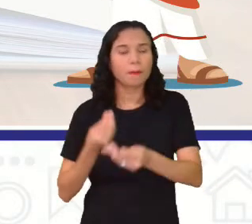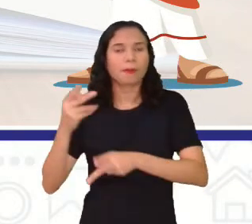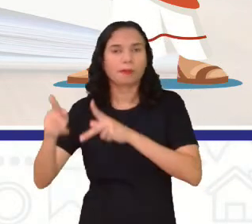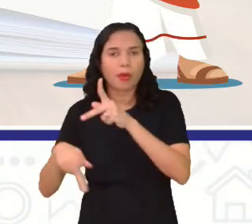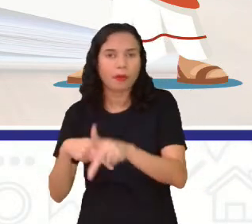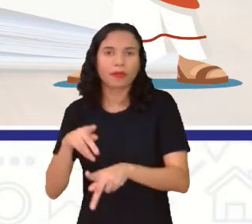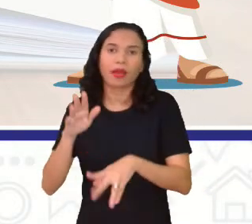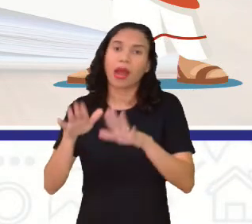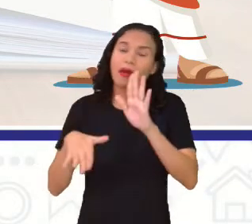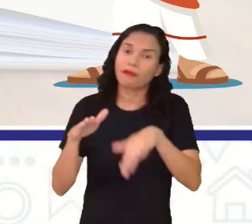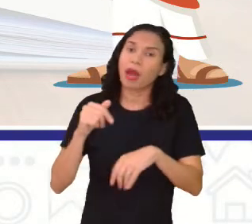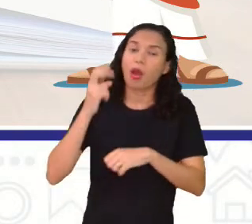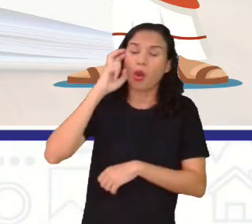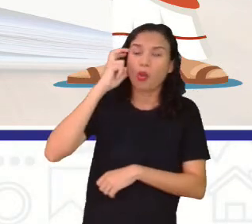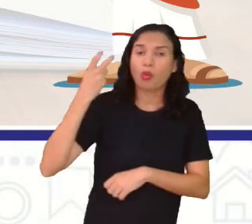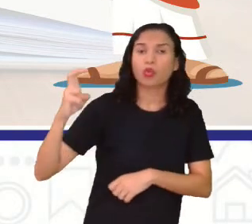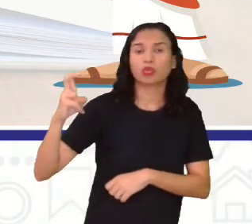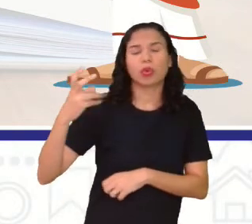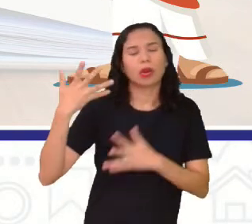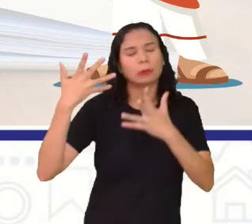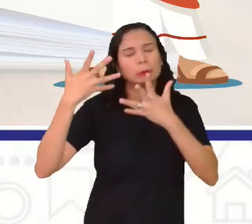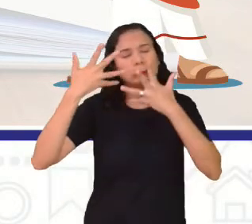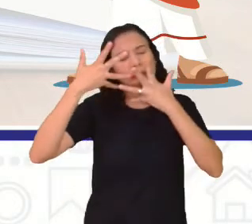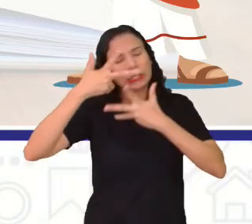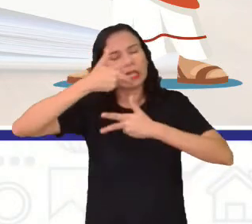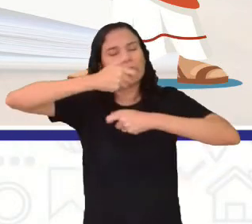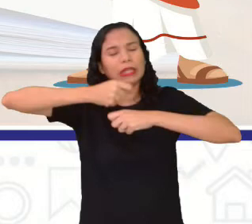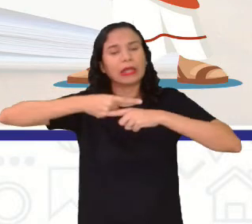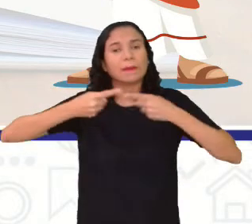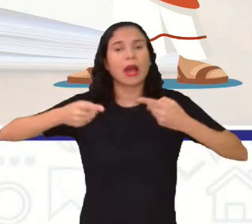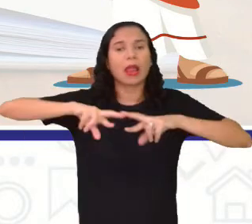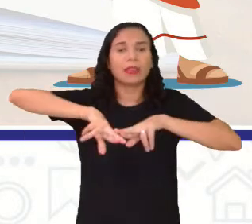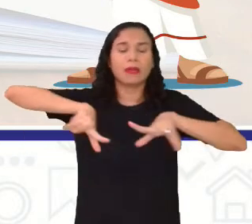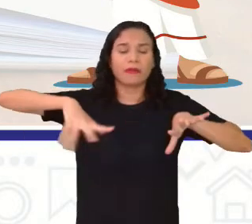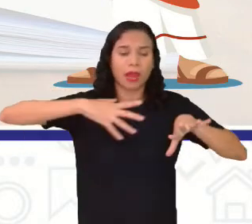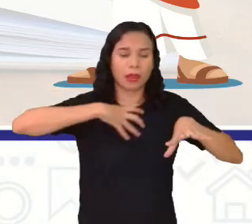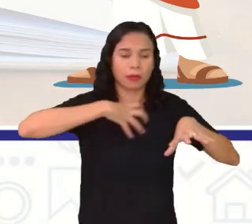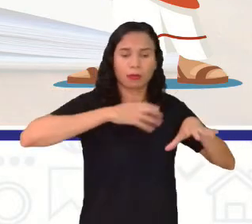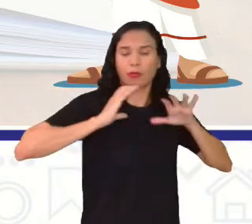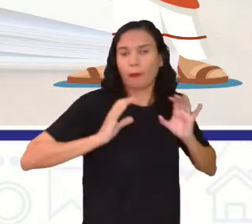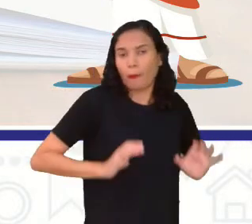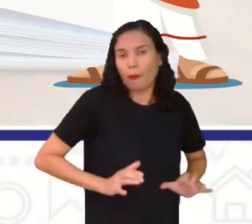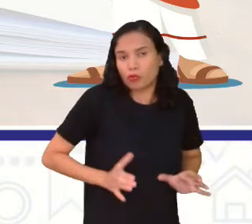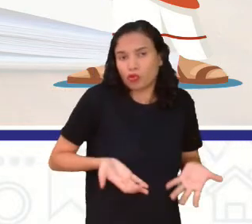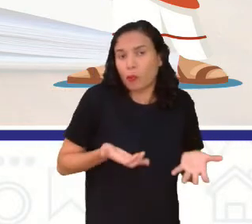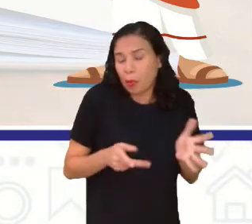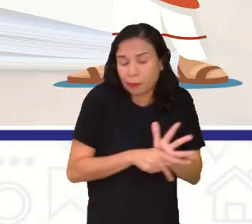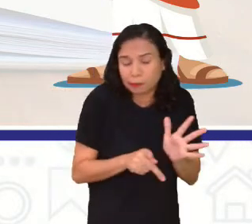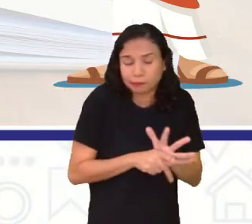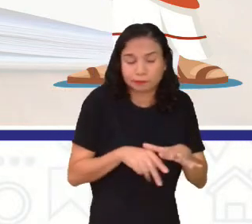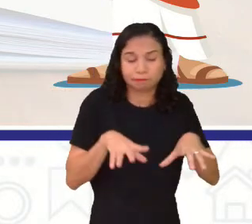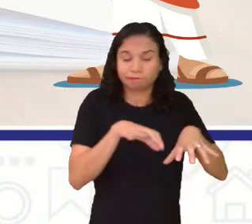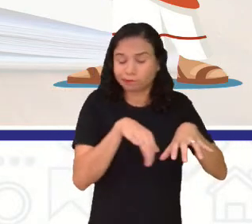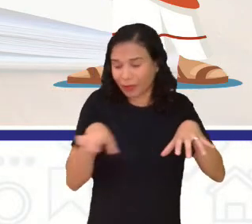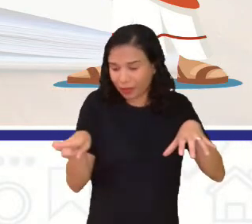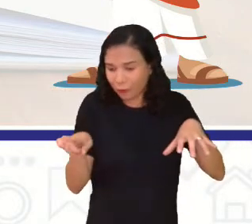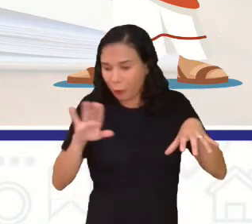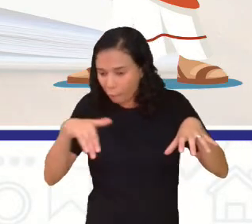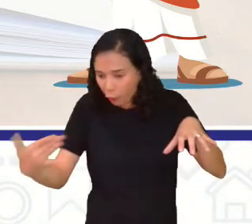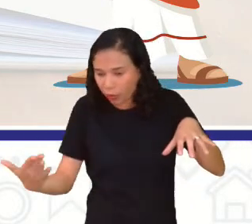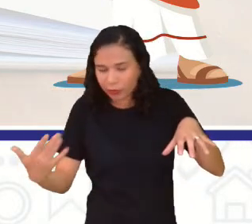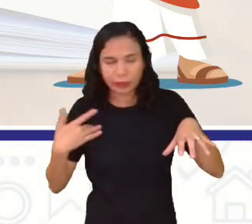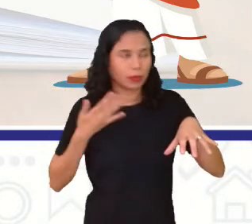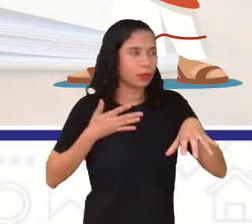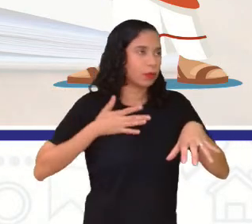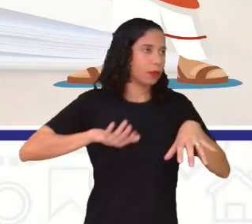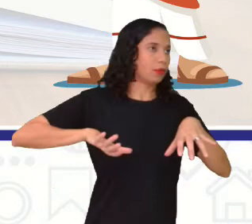vezes tinham culturas assim belíssimas, né, mas era diferente daquilo que os romanos desenvolveram, então eles tratavam esse